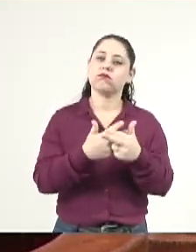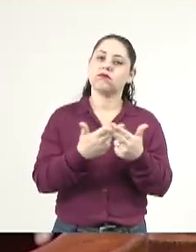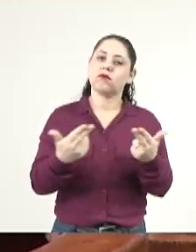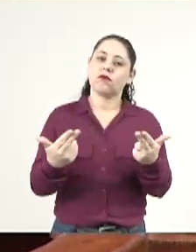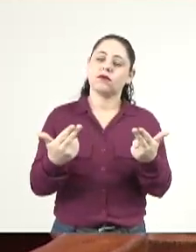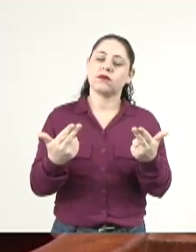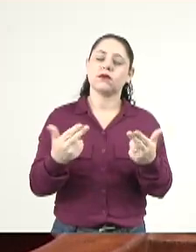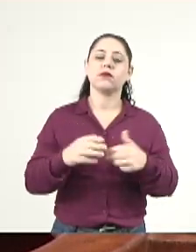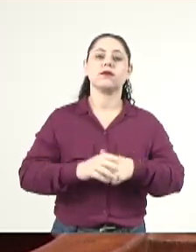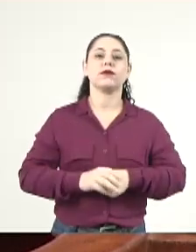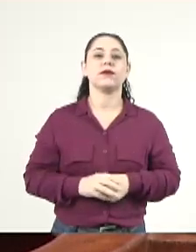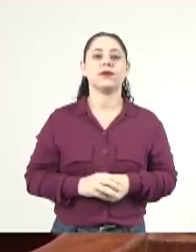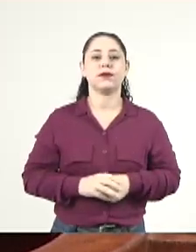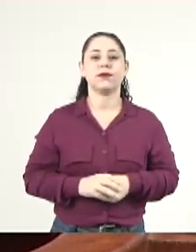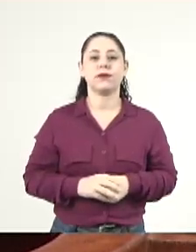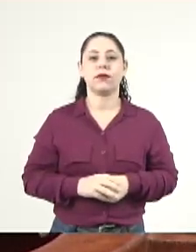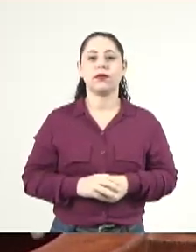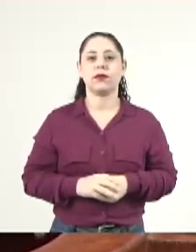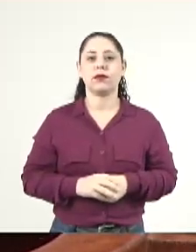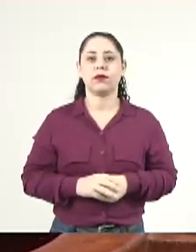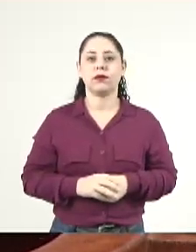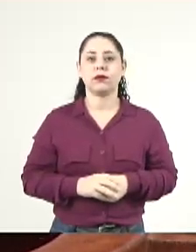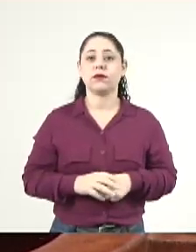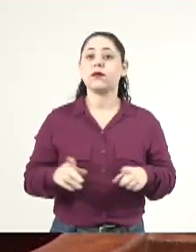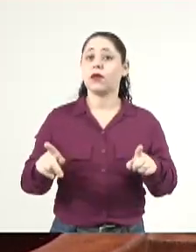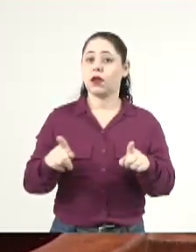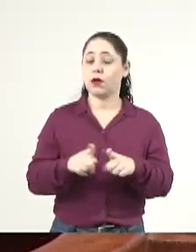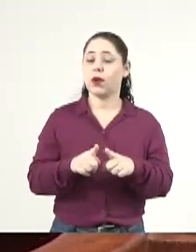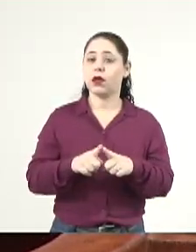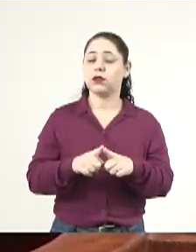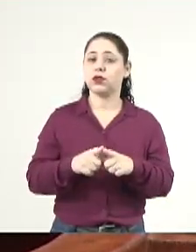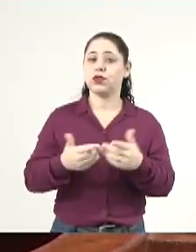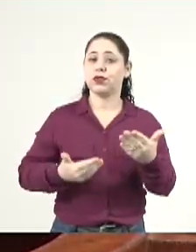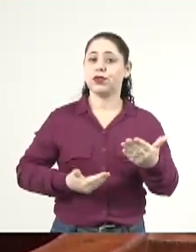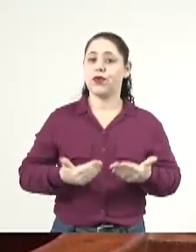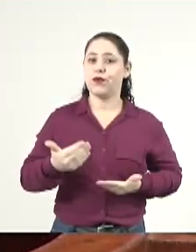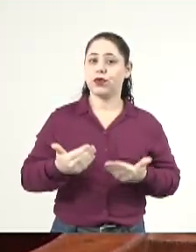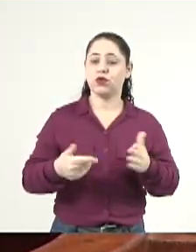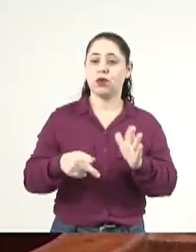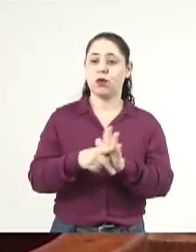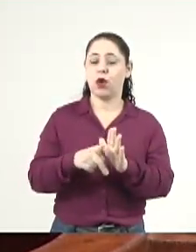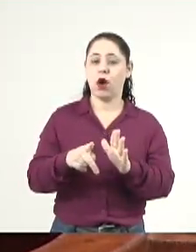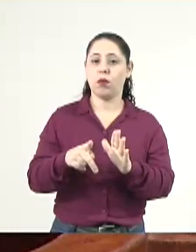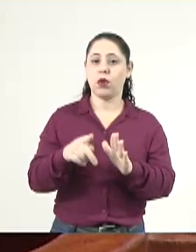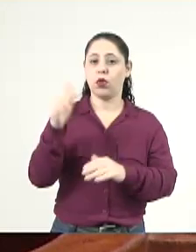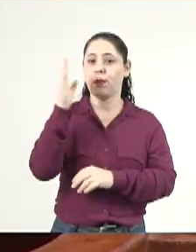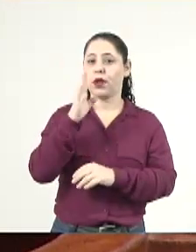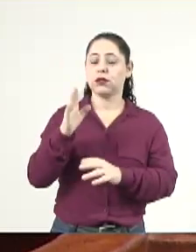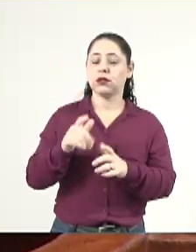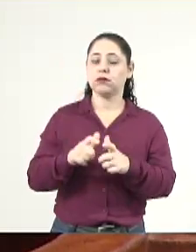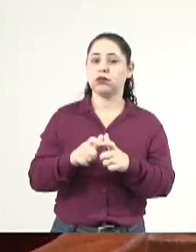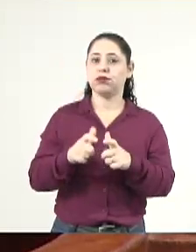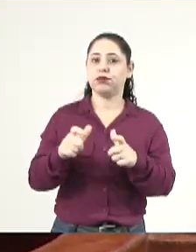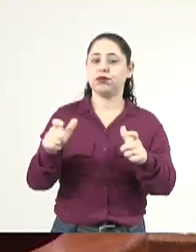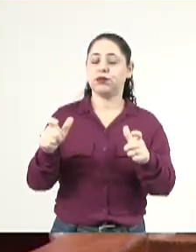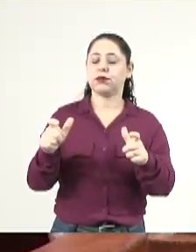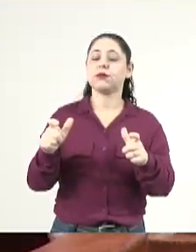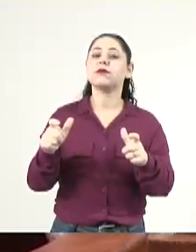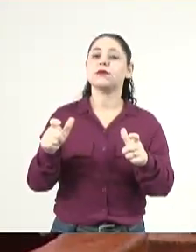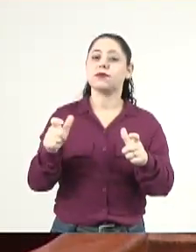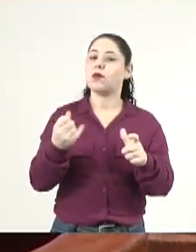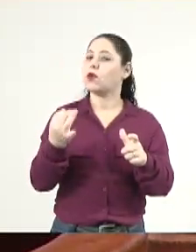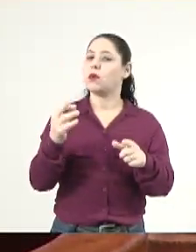está comprando, e também o setor de serviços no Brasil cresceu